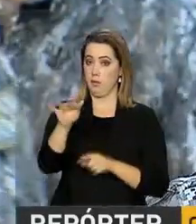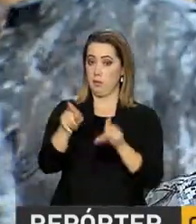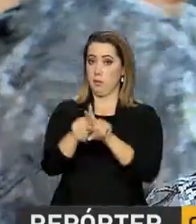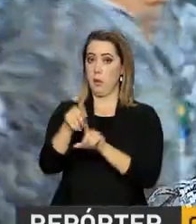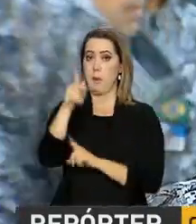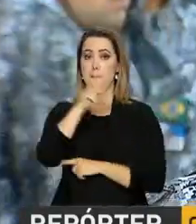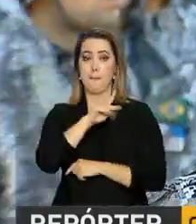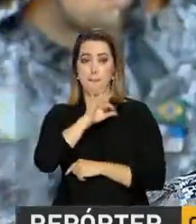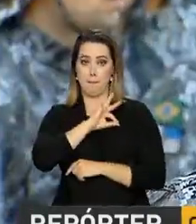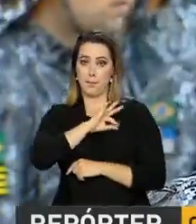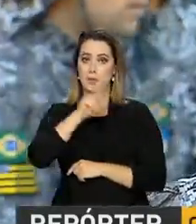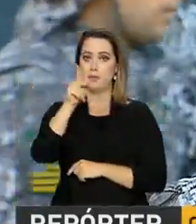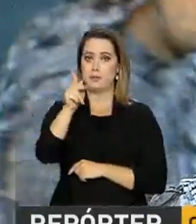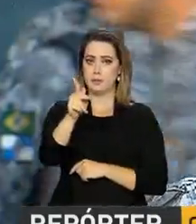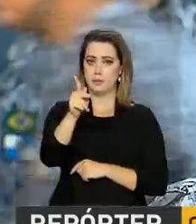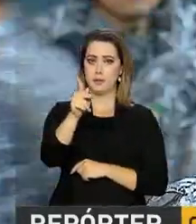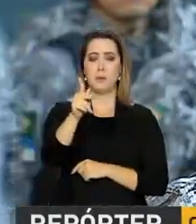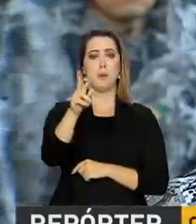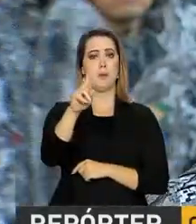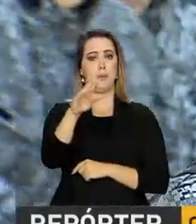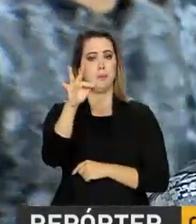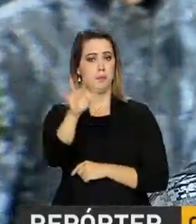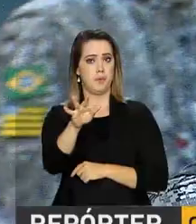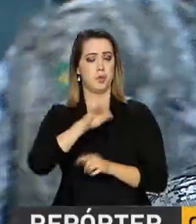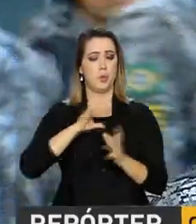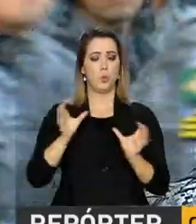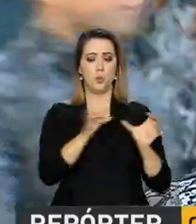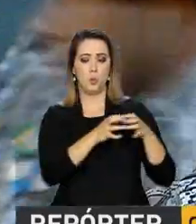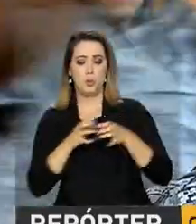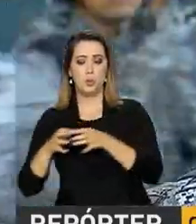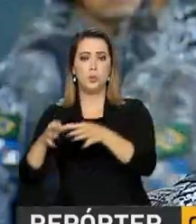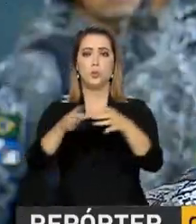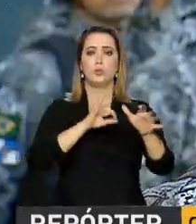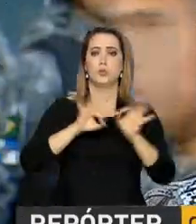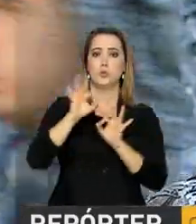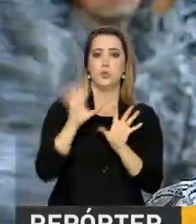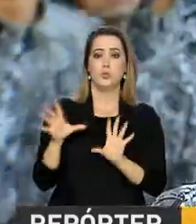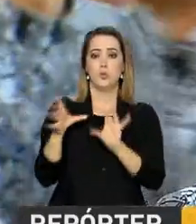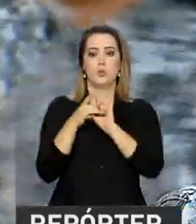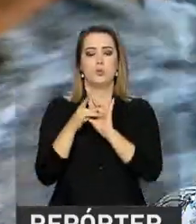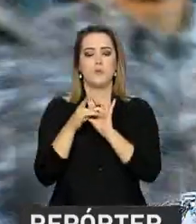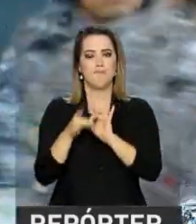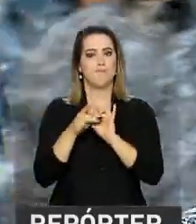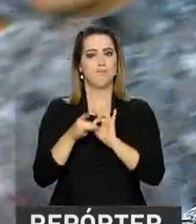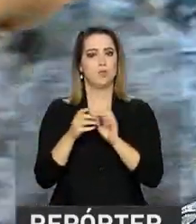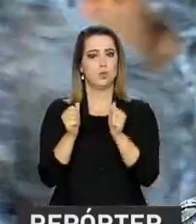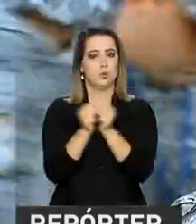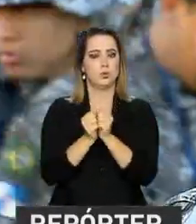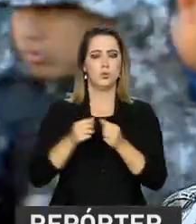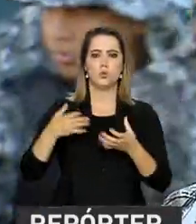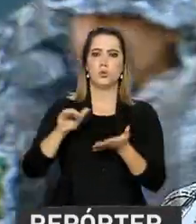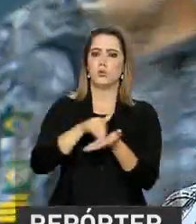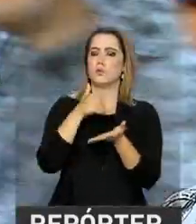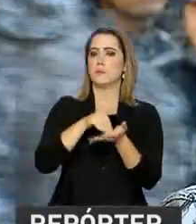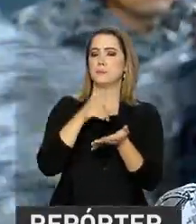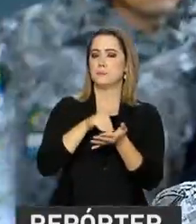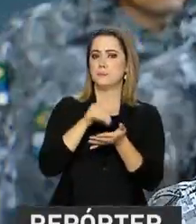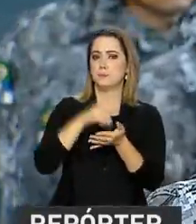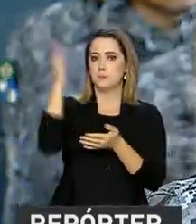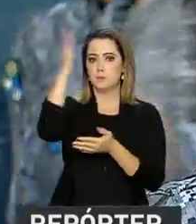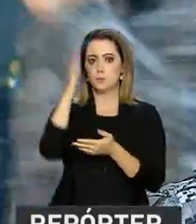Federal, eh, com os demais órgãos, mediante um planejamento integrado com a Secretaria Nacional de Segurança